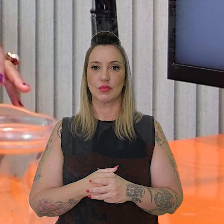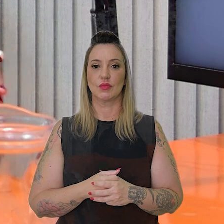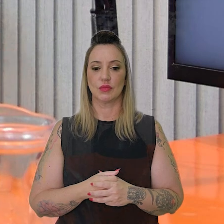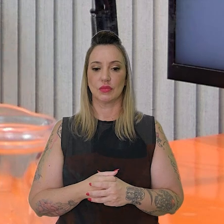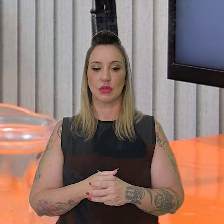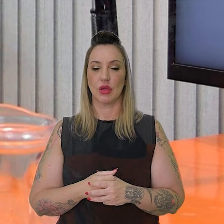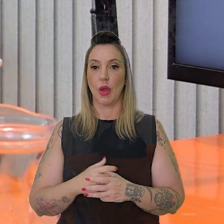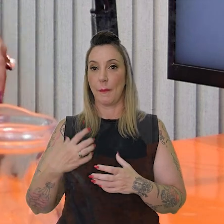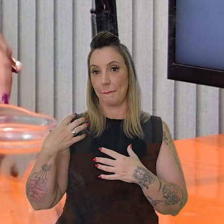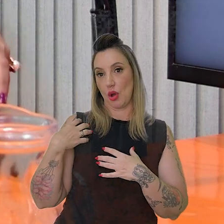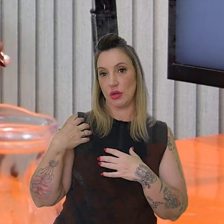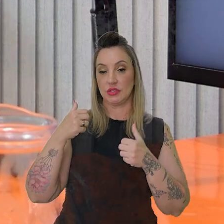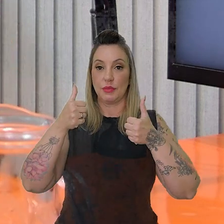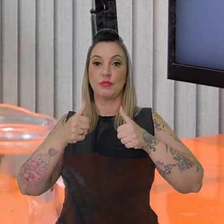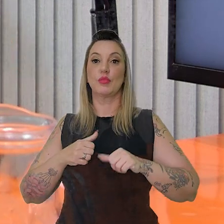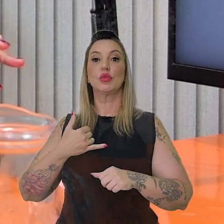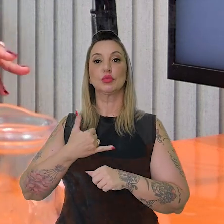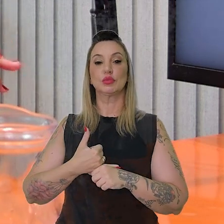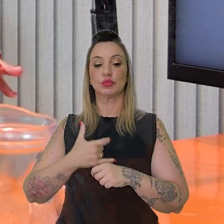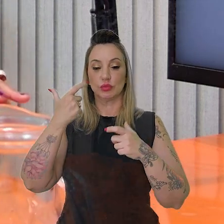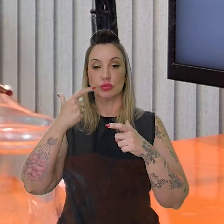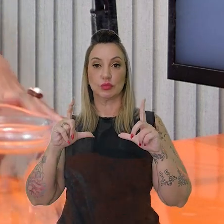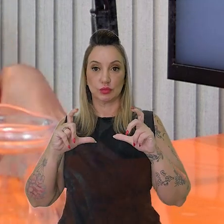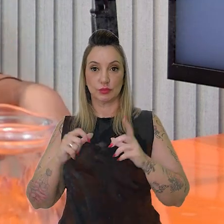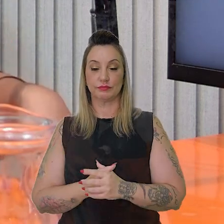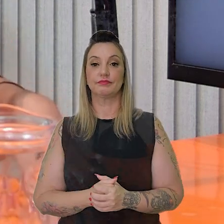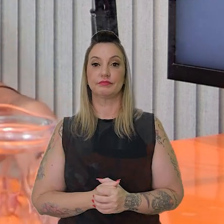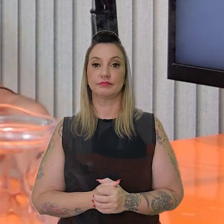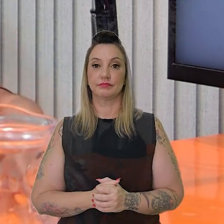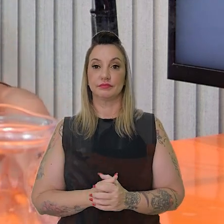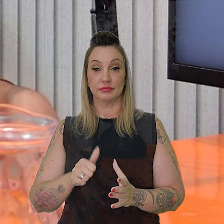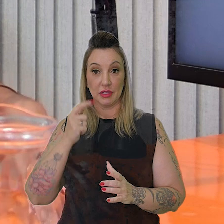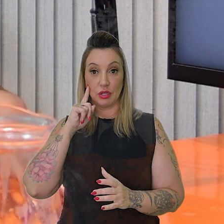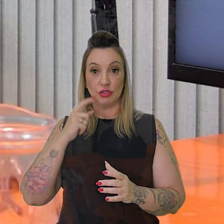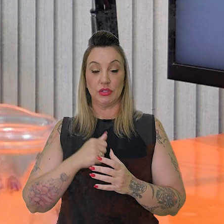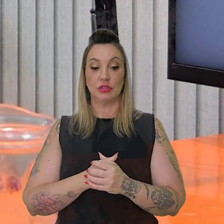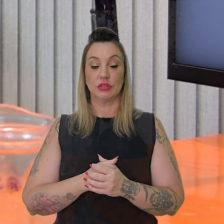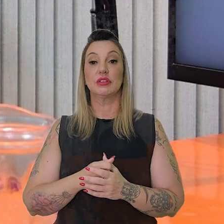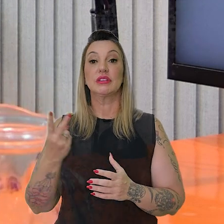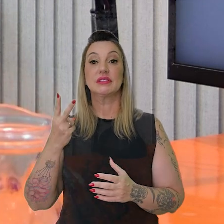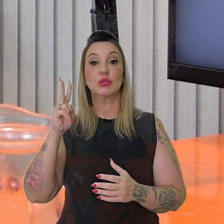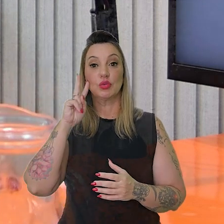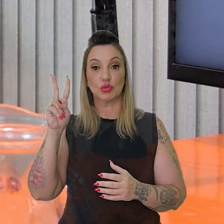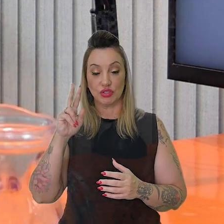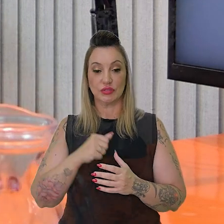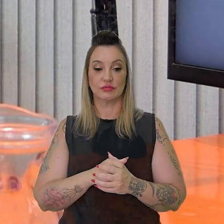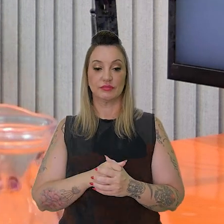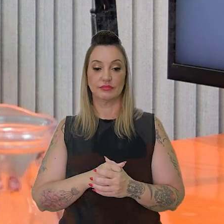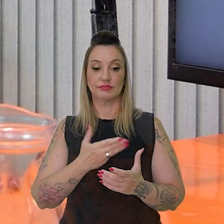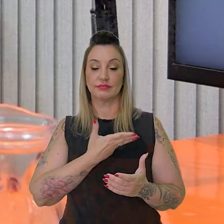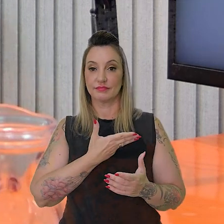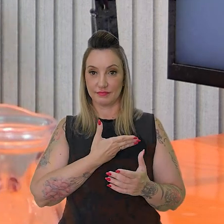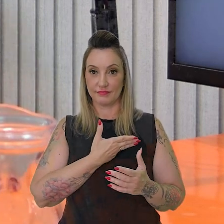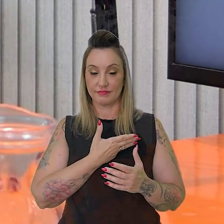eh pose postura né local de foto aí são os do o primeiro dia pro segundo dia vem